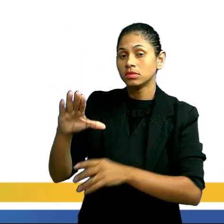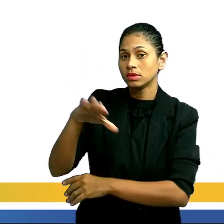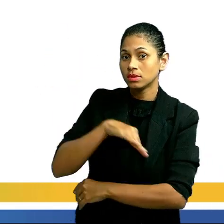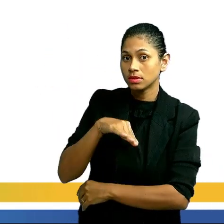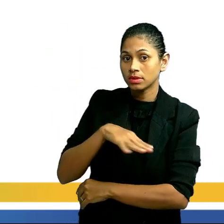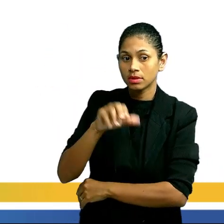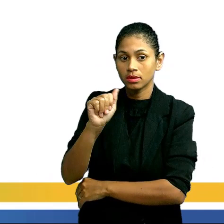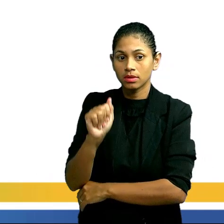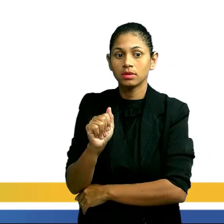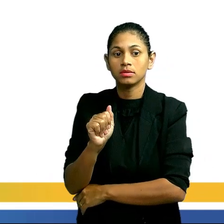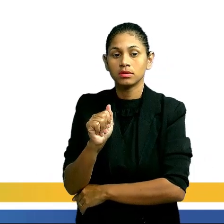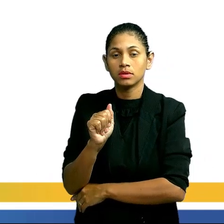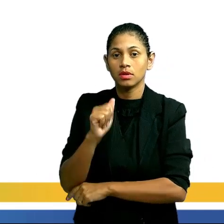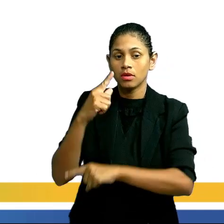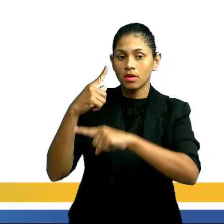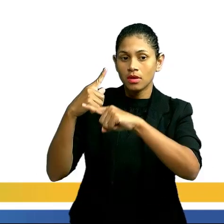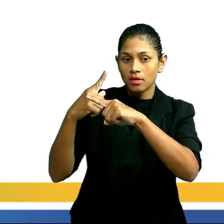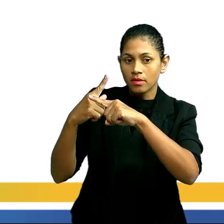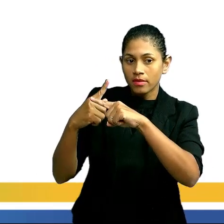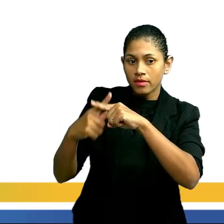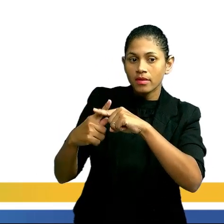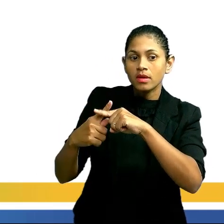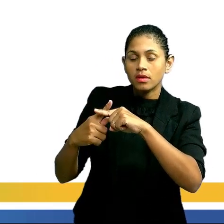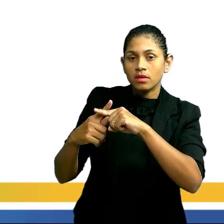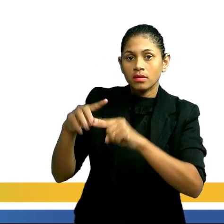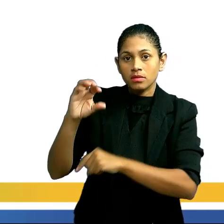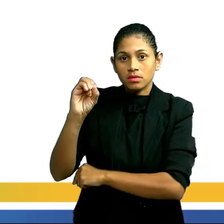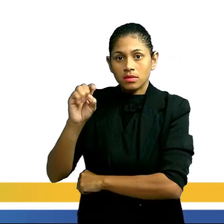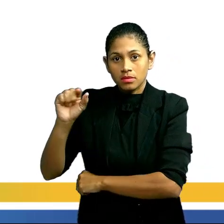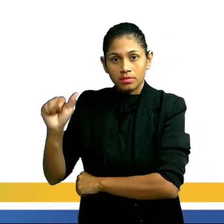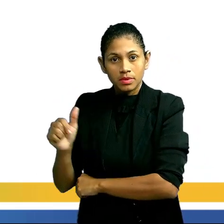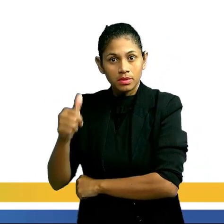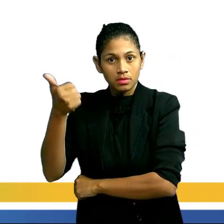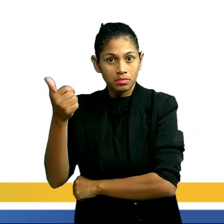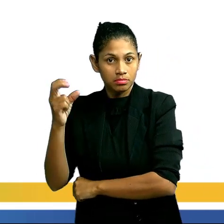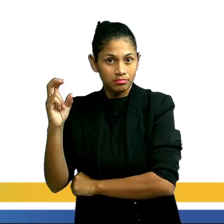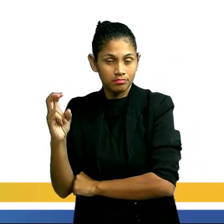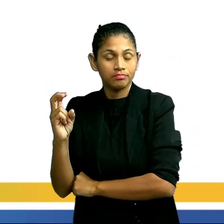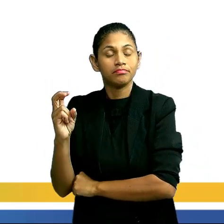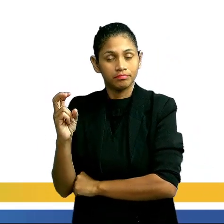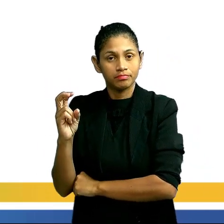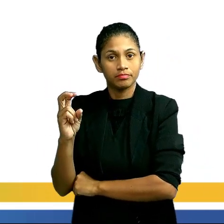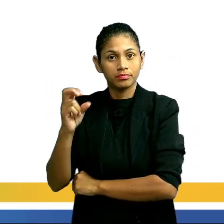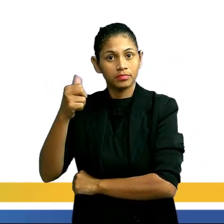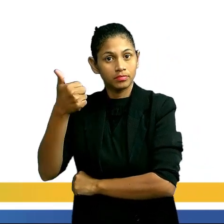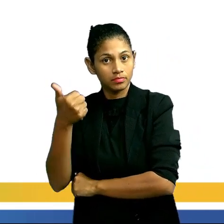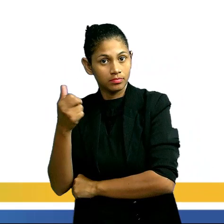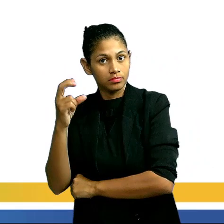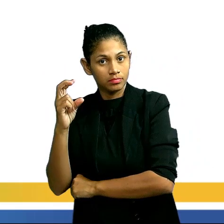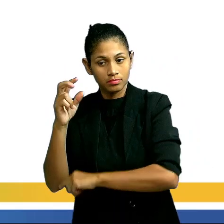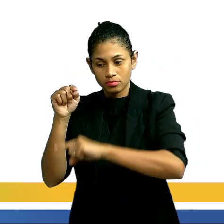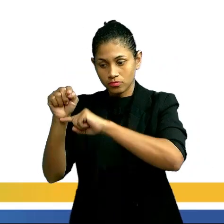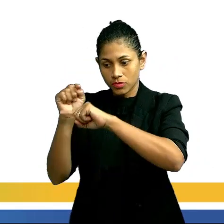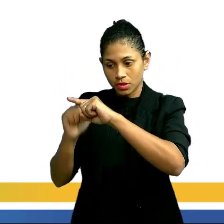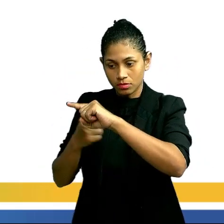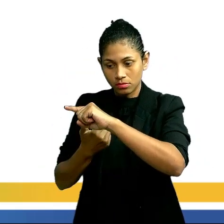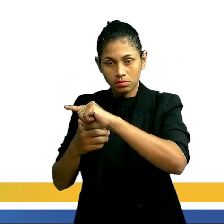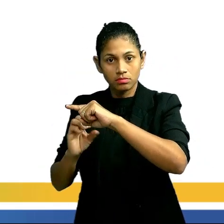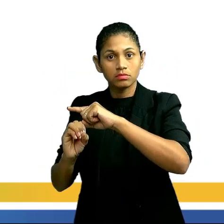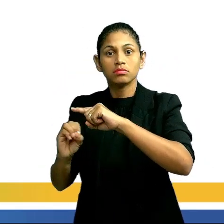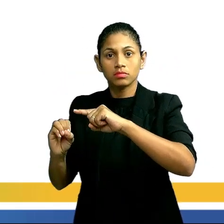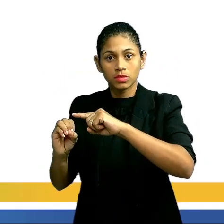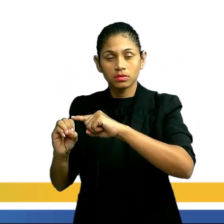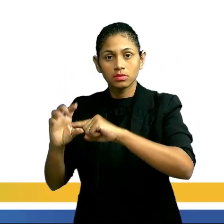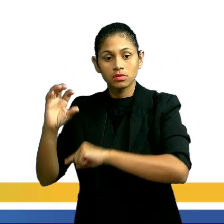hospedagem, vezes 0,15, que nós já estudamos, que é 15% sobre 100, vai ser igual a